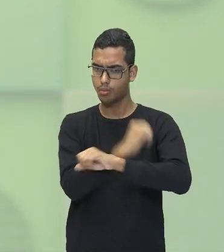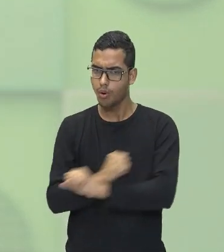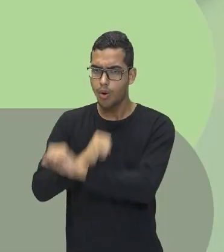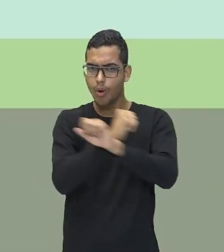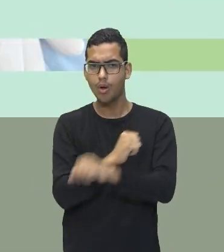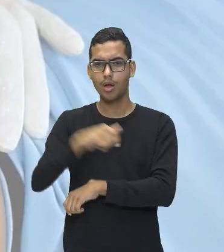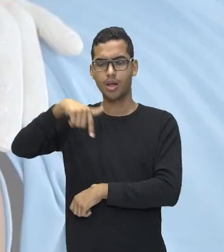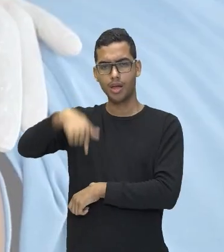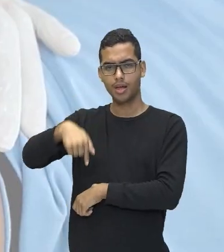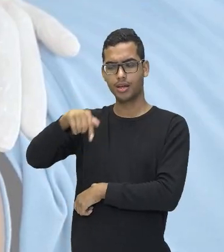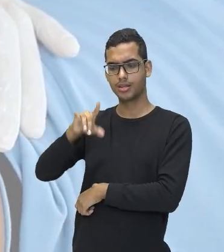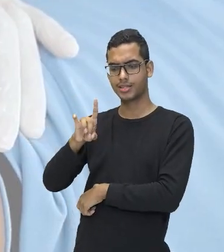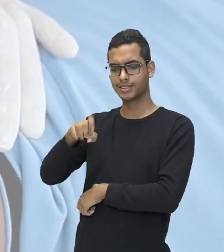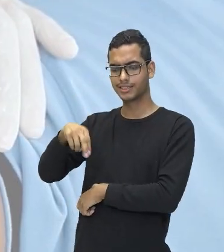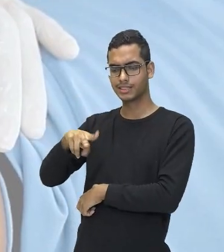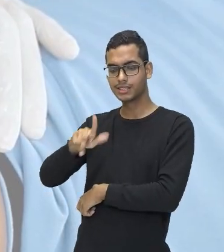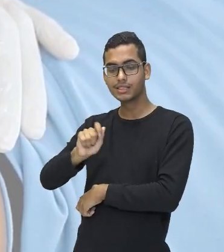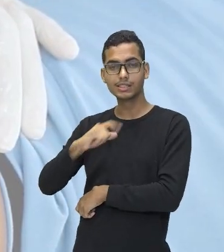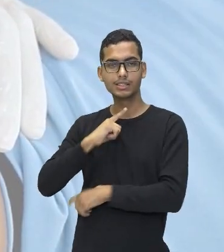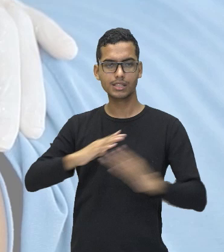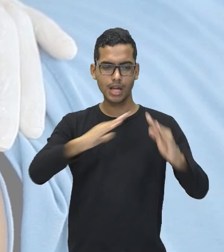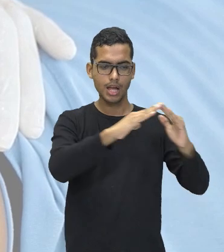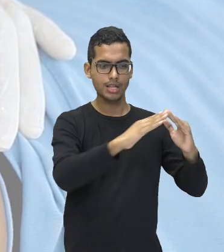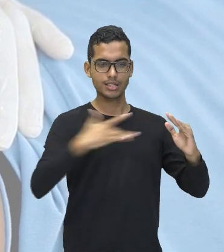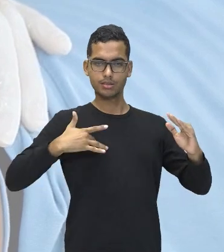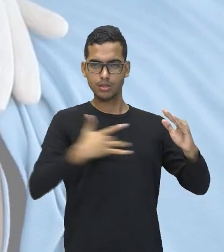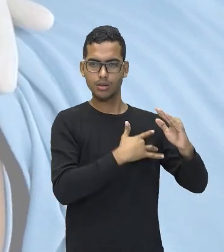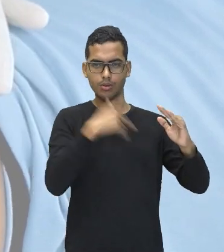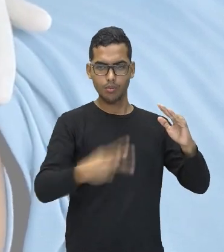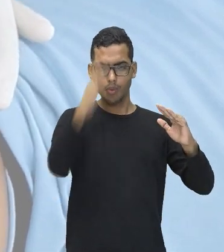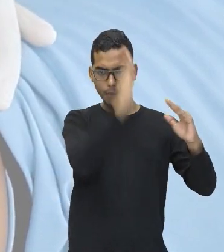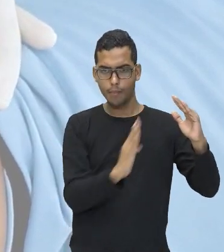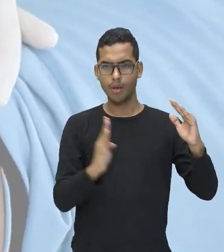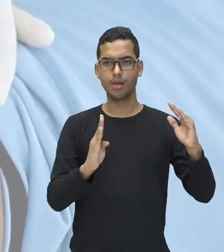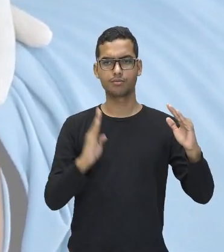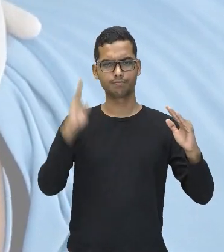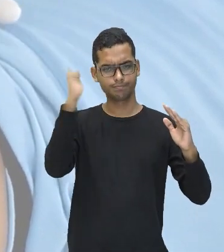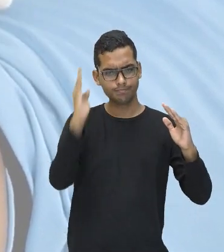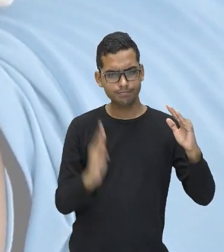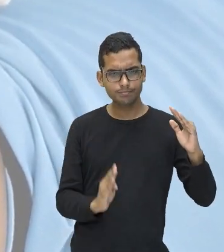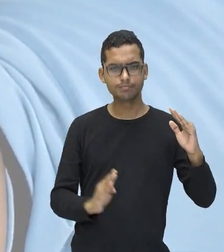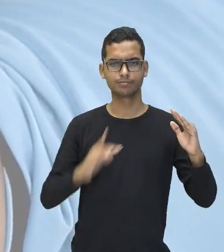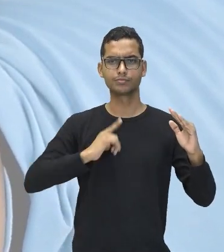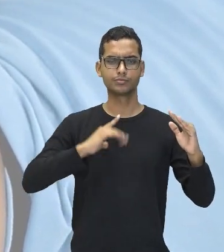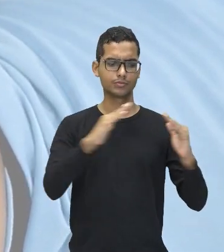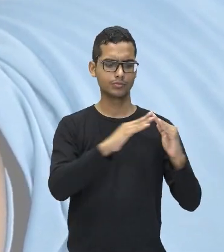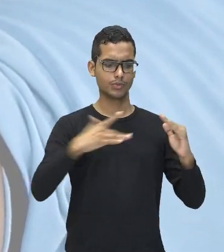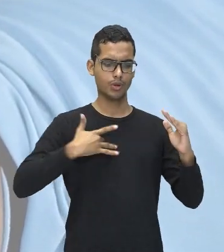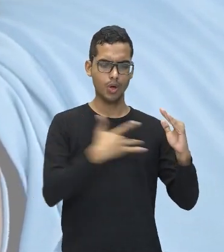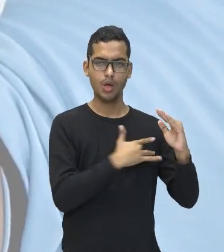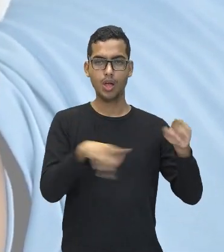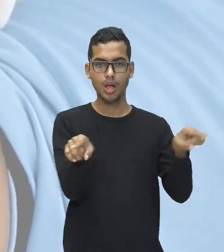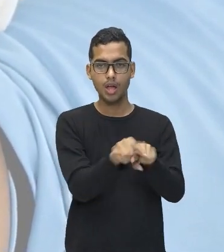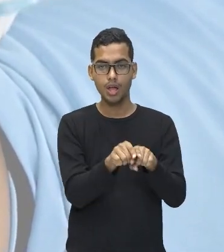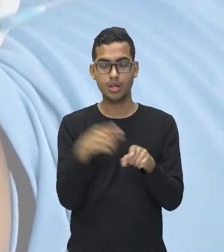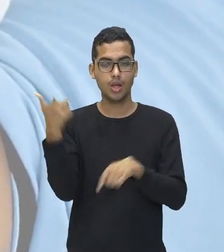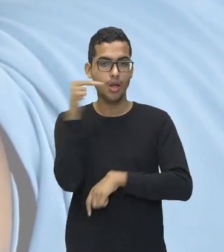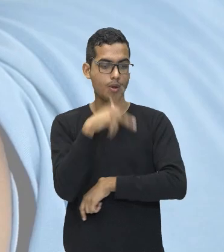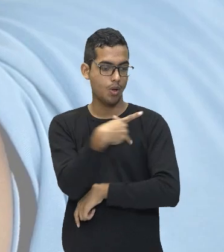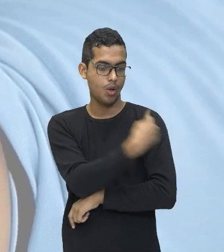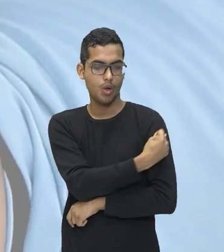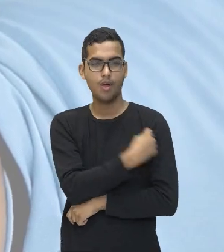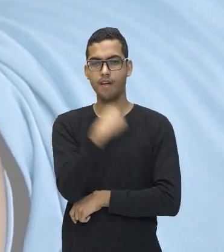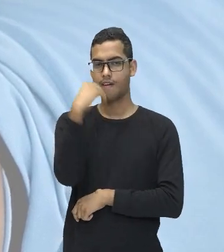do Brasil. E ela é muito importante porque ela tem ali o vírus atenuado ou enfraquecido,